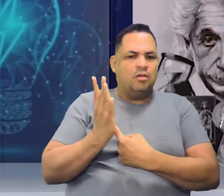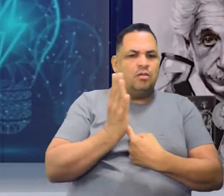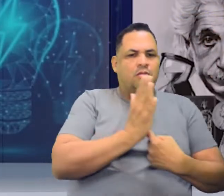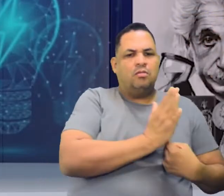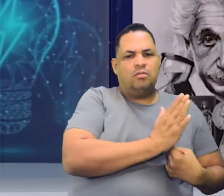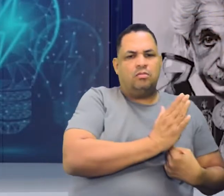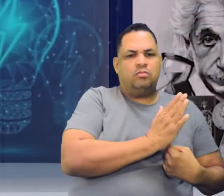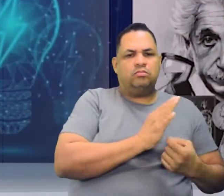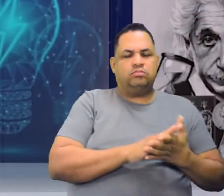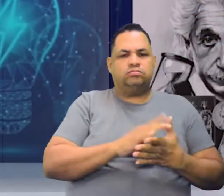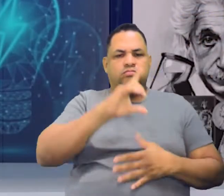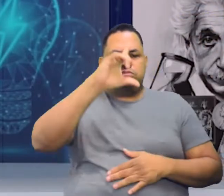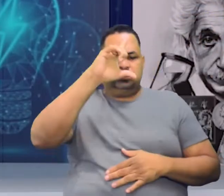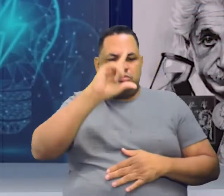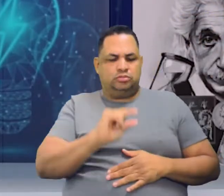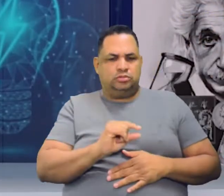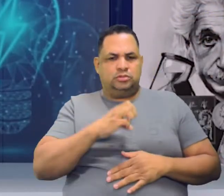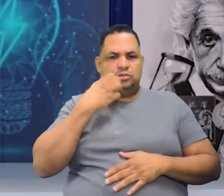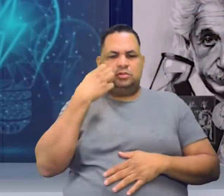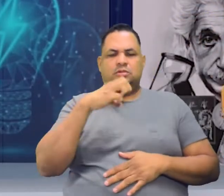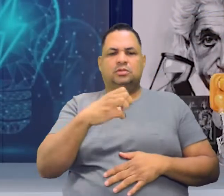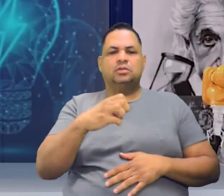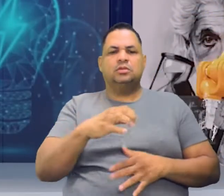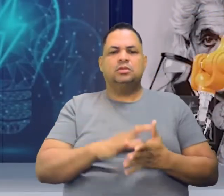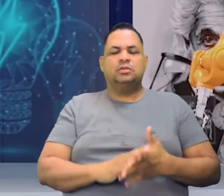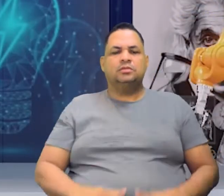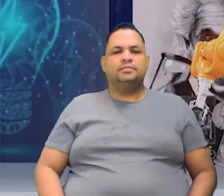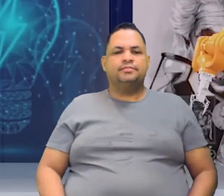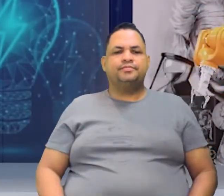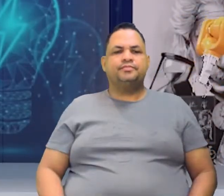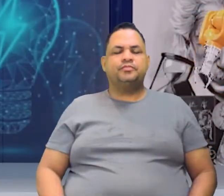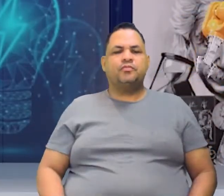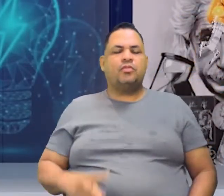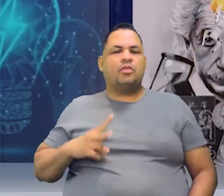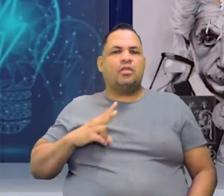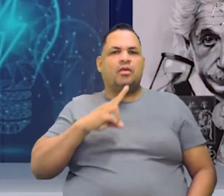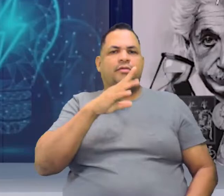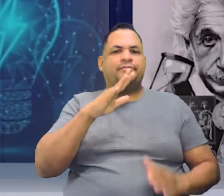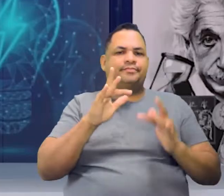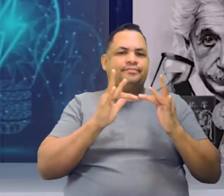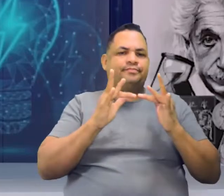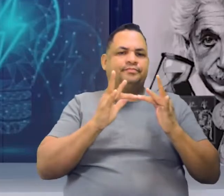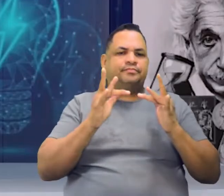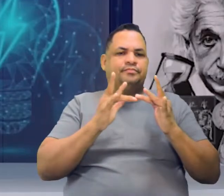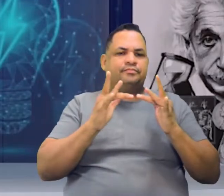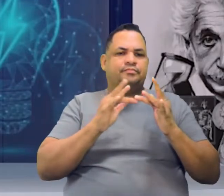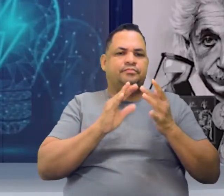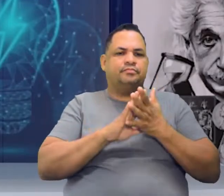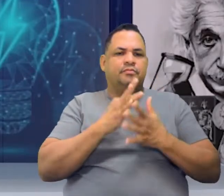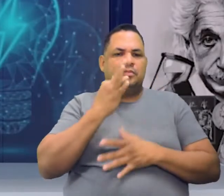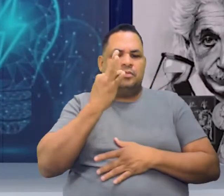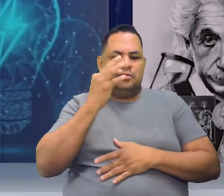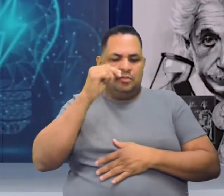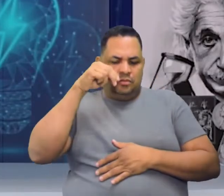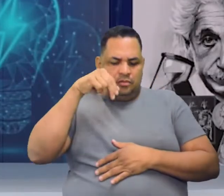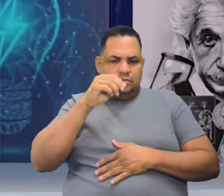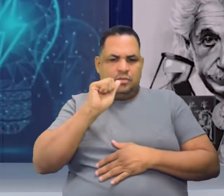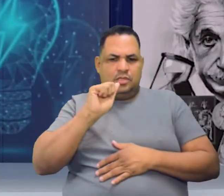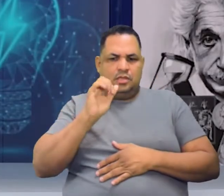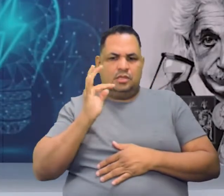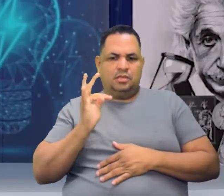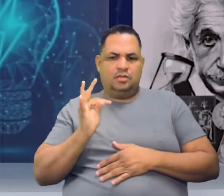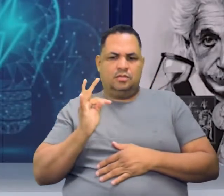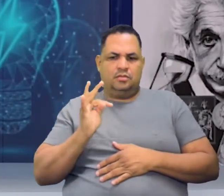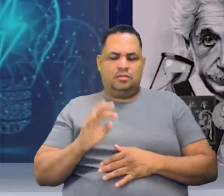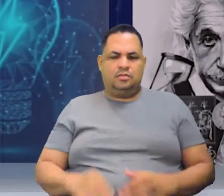elas dissipam energia, tá certo? A força de atrito, que a gente representa pelo aquele Fzinho, o A e o T, de